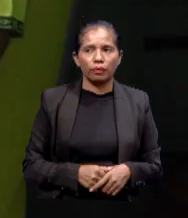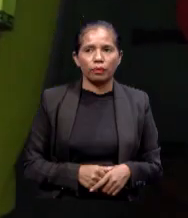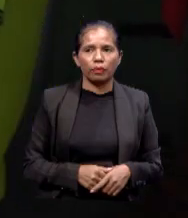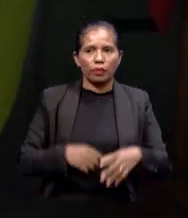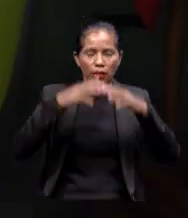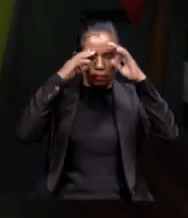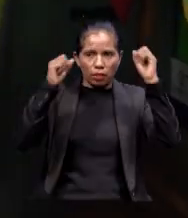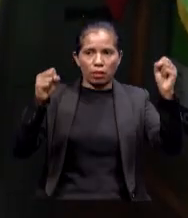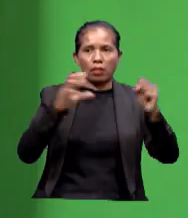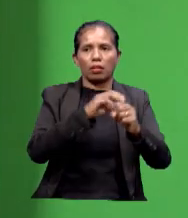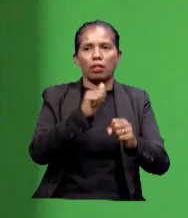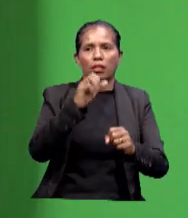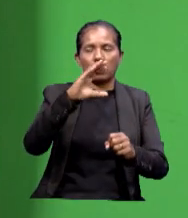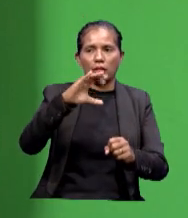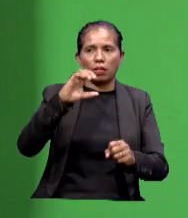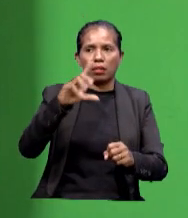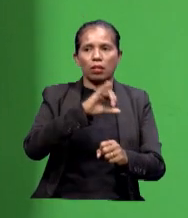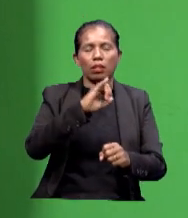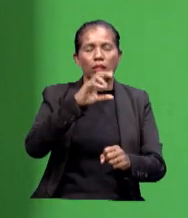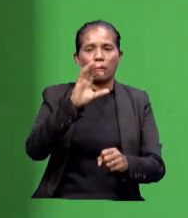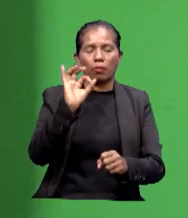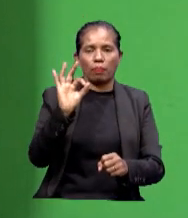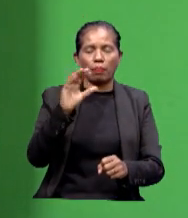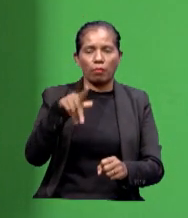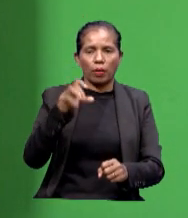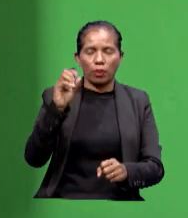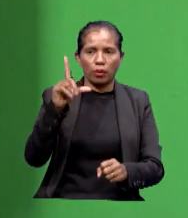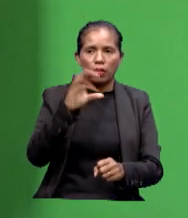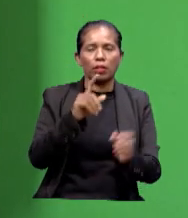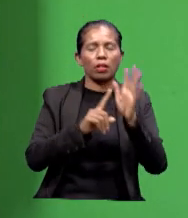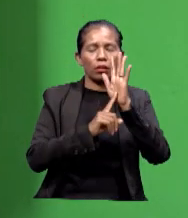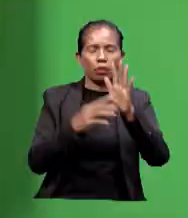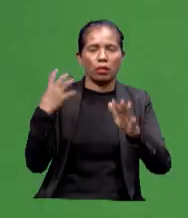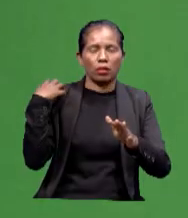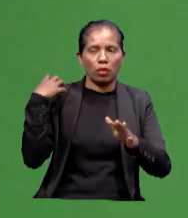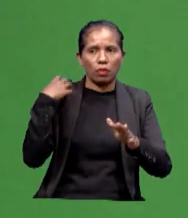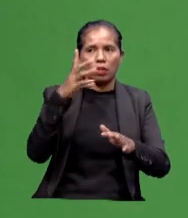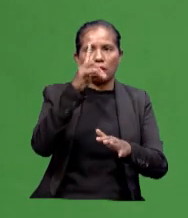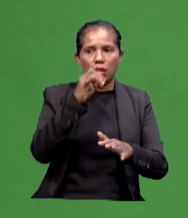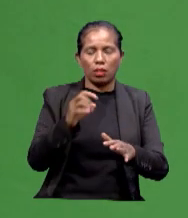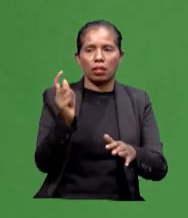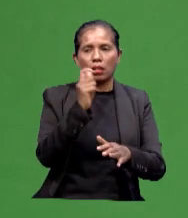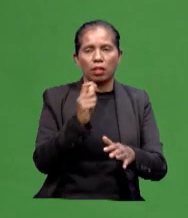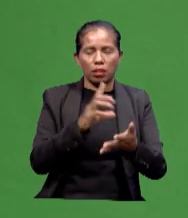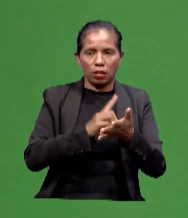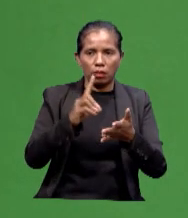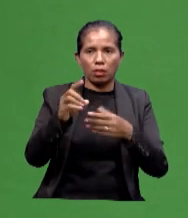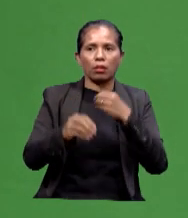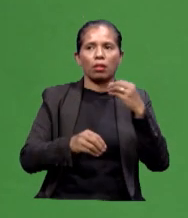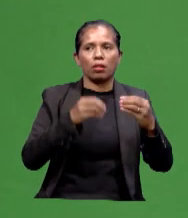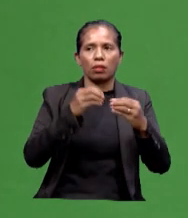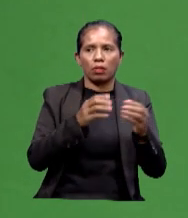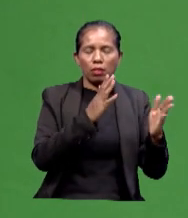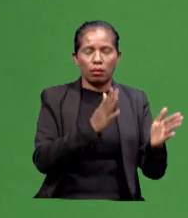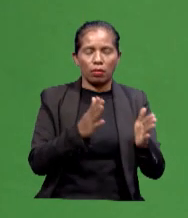Presidente Clube Asalam FC Hipólito Soares atual hirakne e na residência Kampung Alor Dili terça-feira semana ne relaciona o